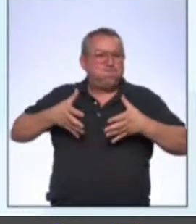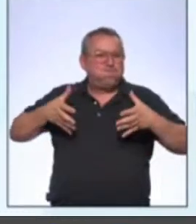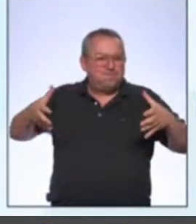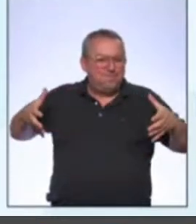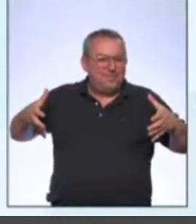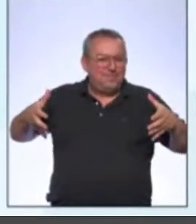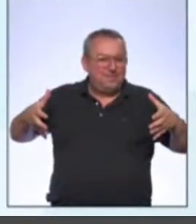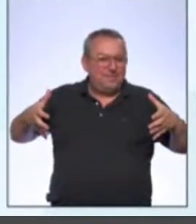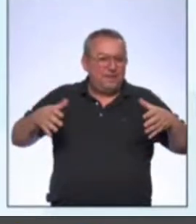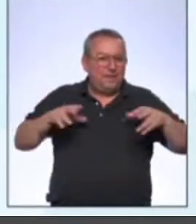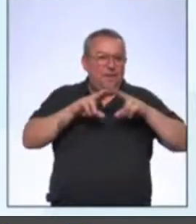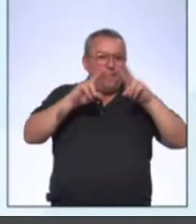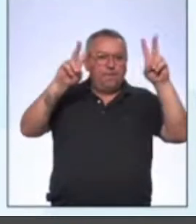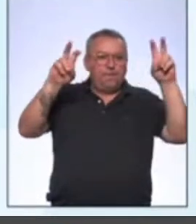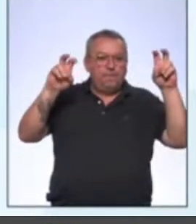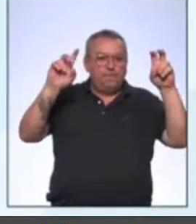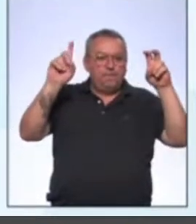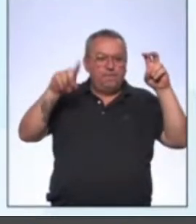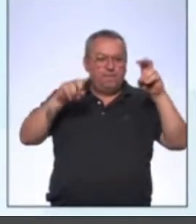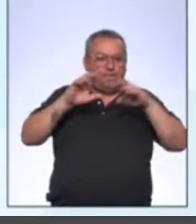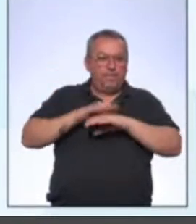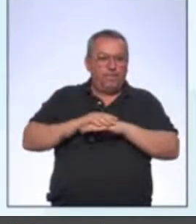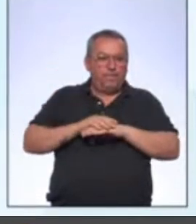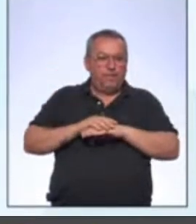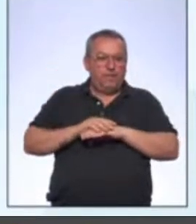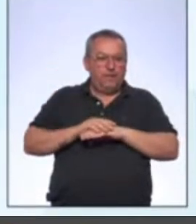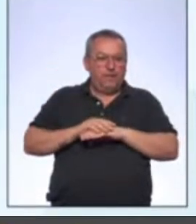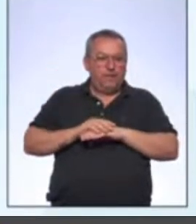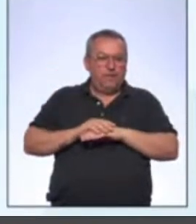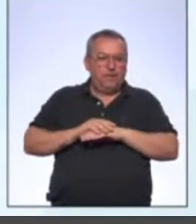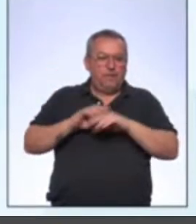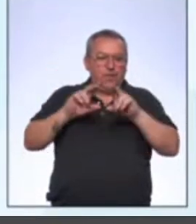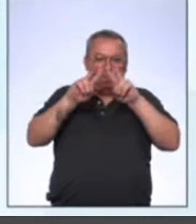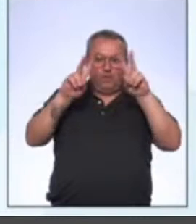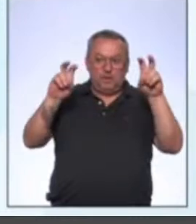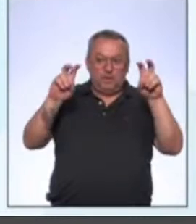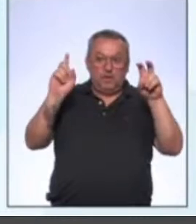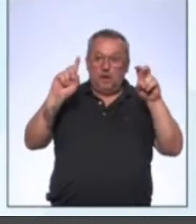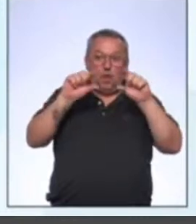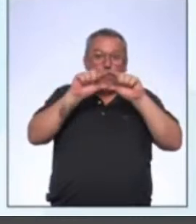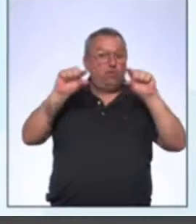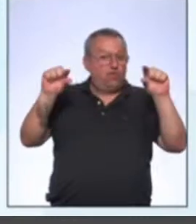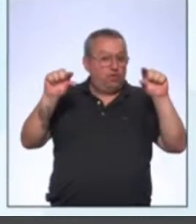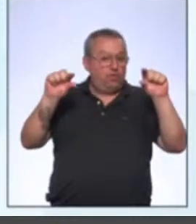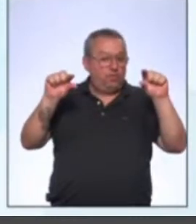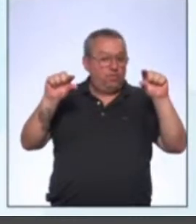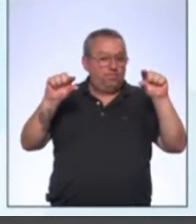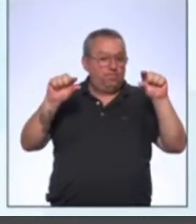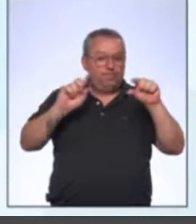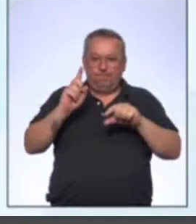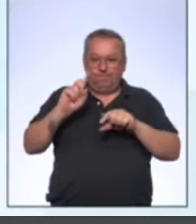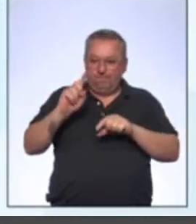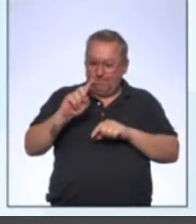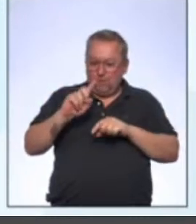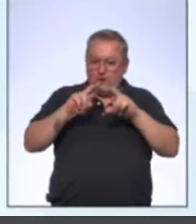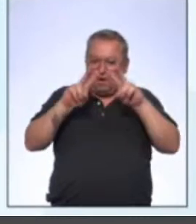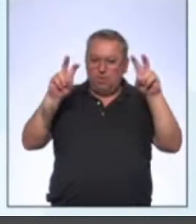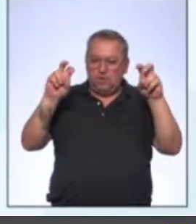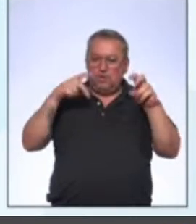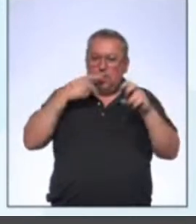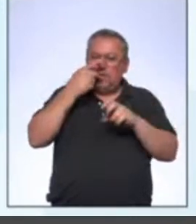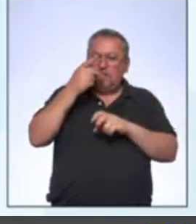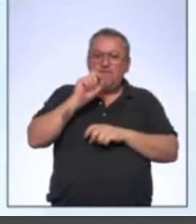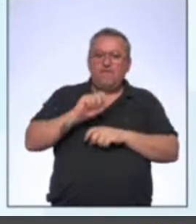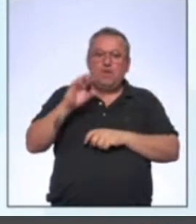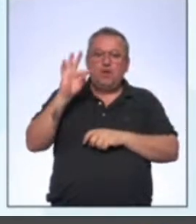texto é. Nossa! Ó, o tema não é o título do texto. Geralmente não é, quase sempre não